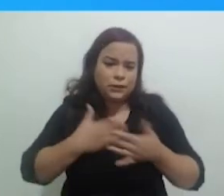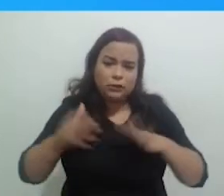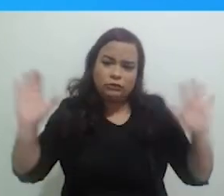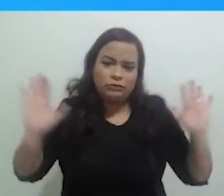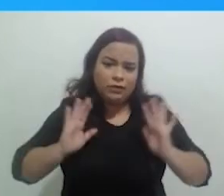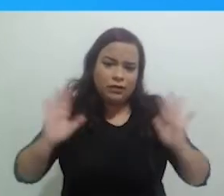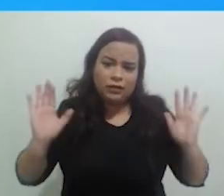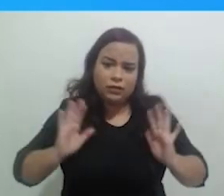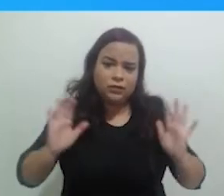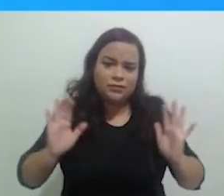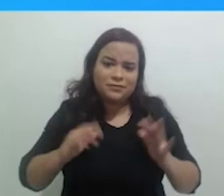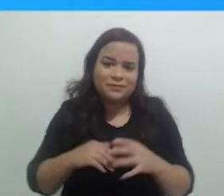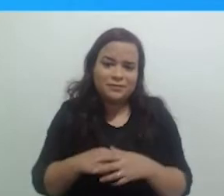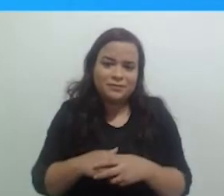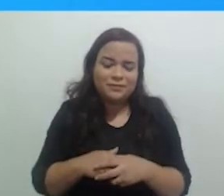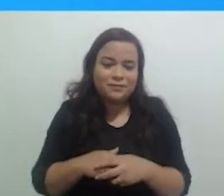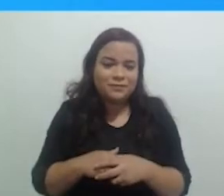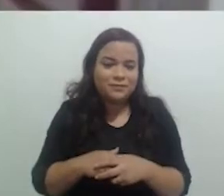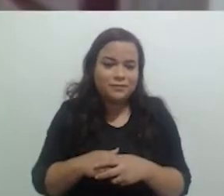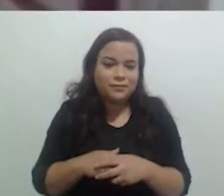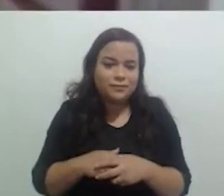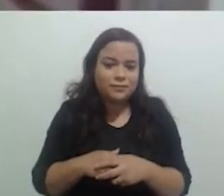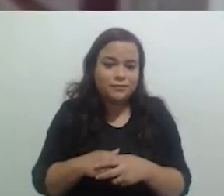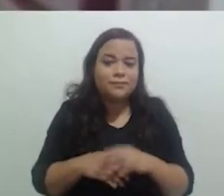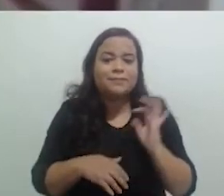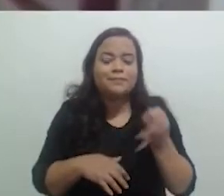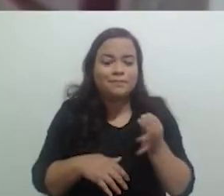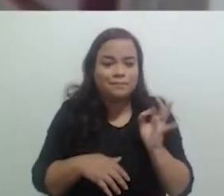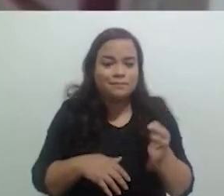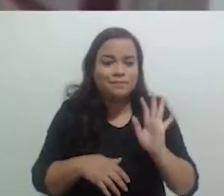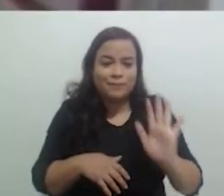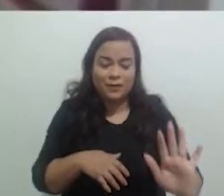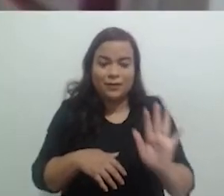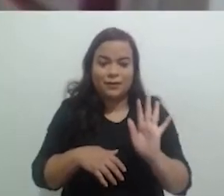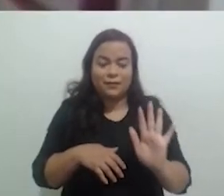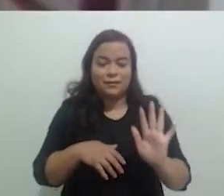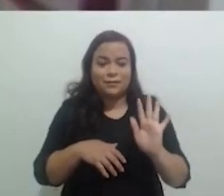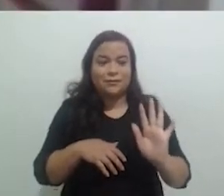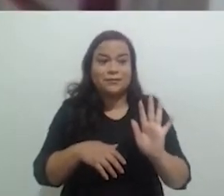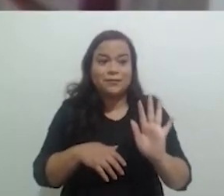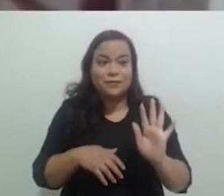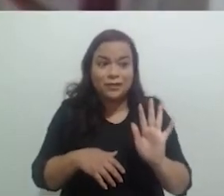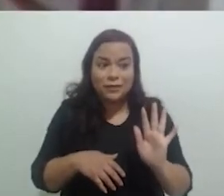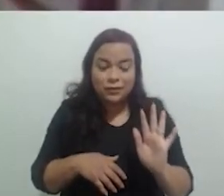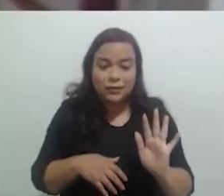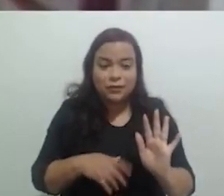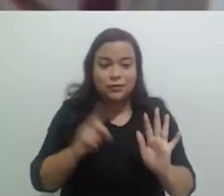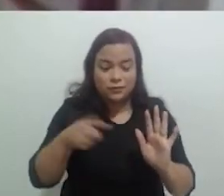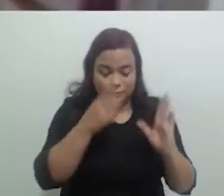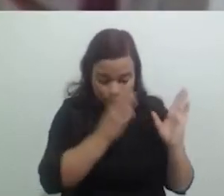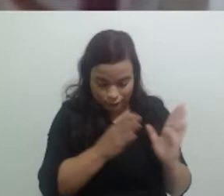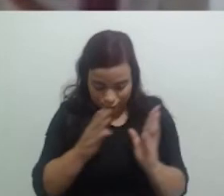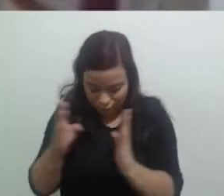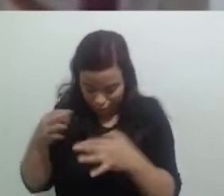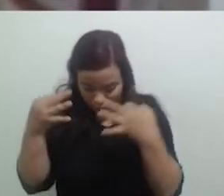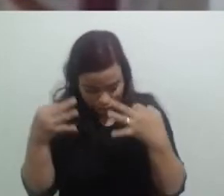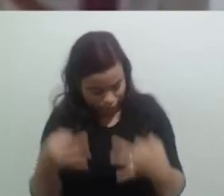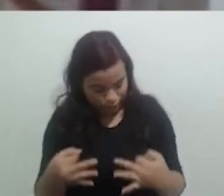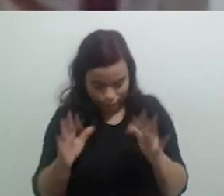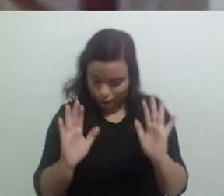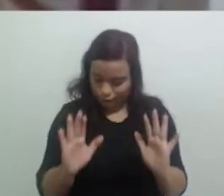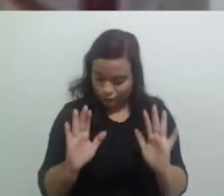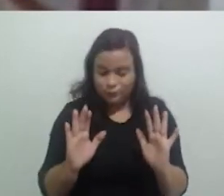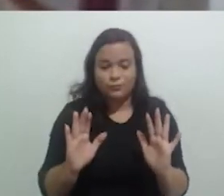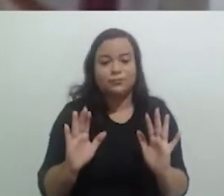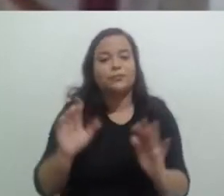menos vai ganhar tempo aqui. Me parece, peraí. Vamos pôr as coisas no seu devido lugar. Doutor Eduardo está